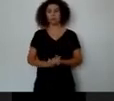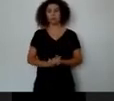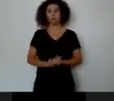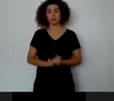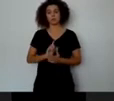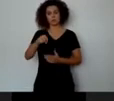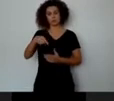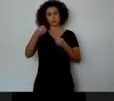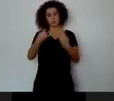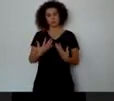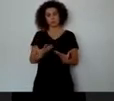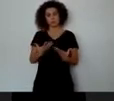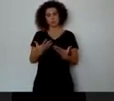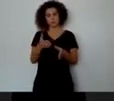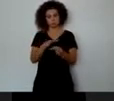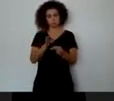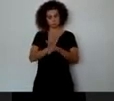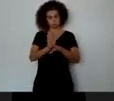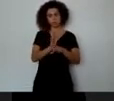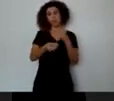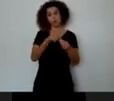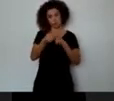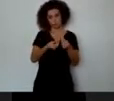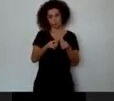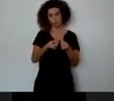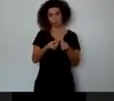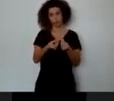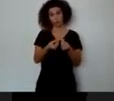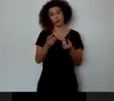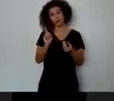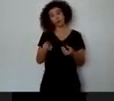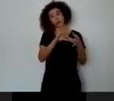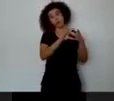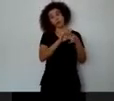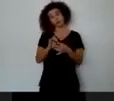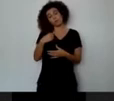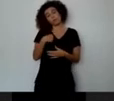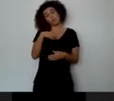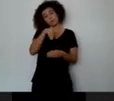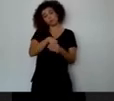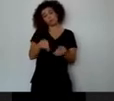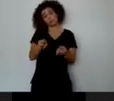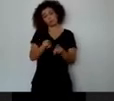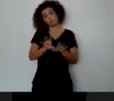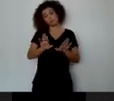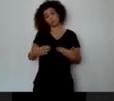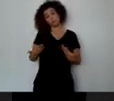falar. E por ser também um contexto que eu estou diretamente inserida, então ficaria mais fácil para